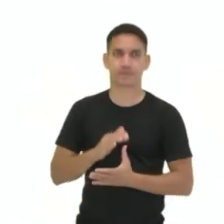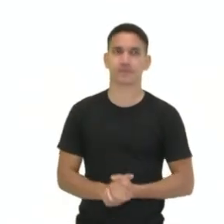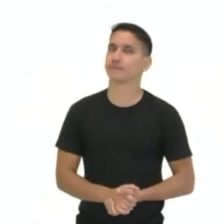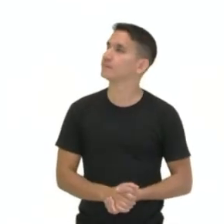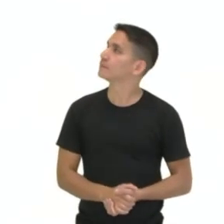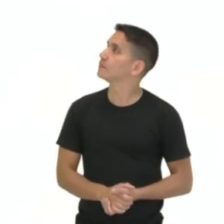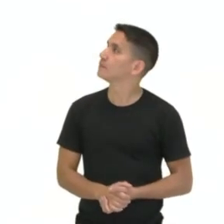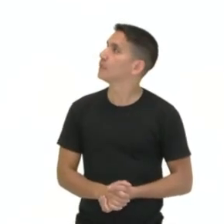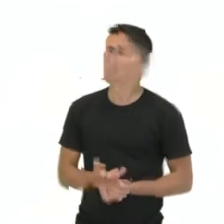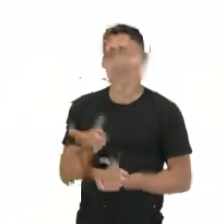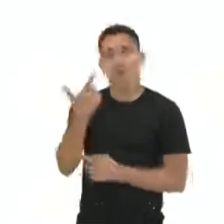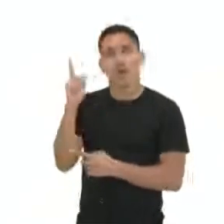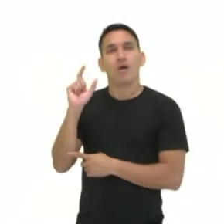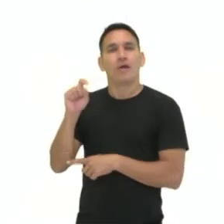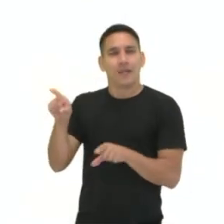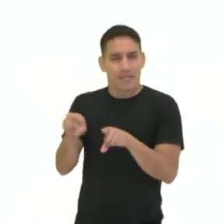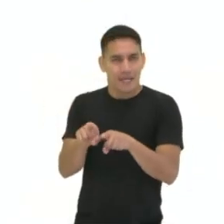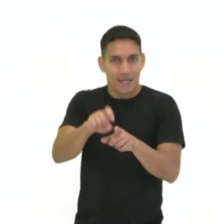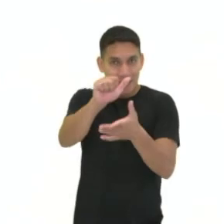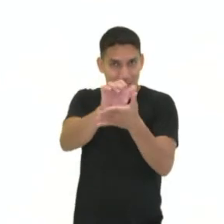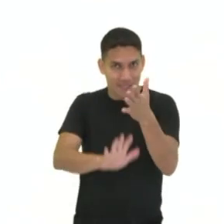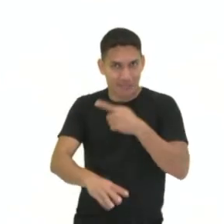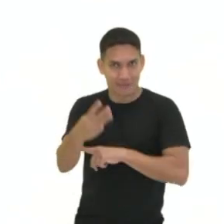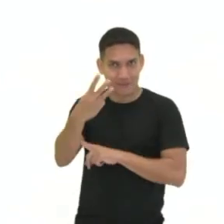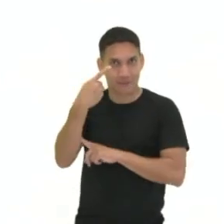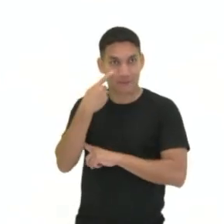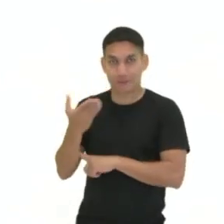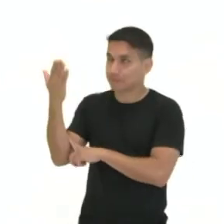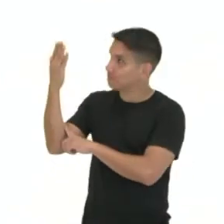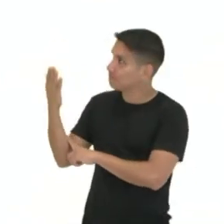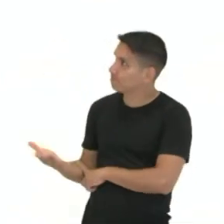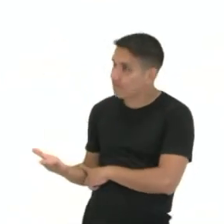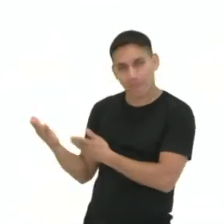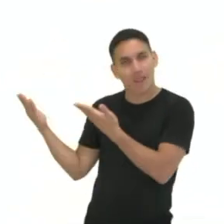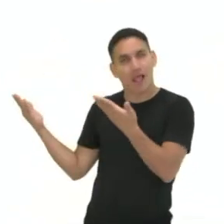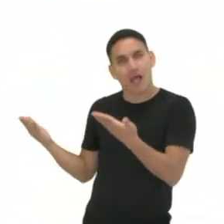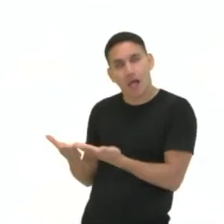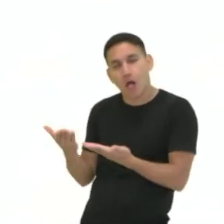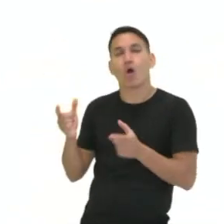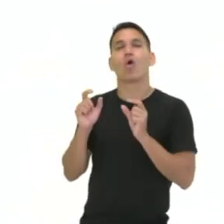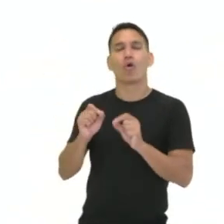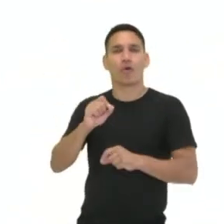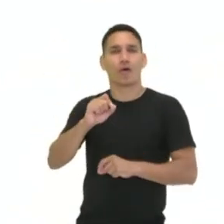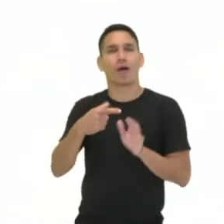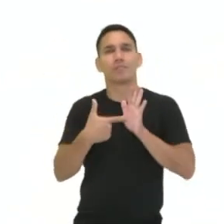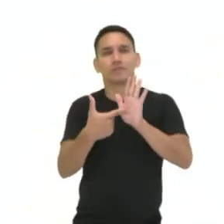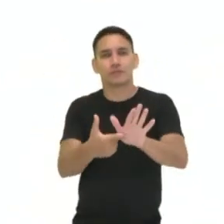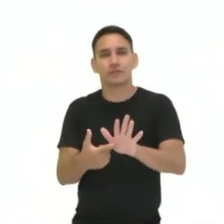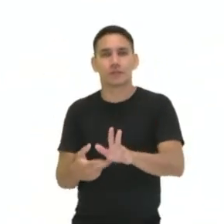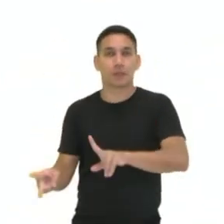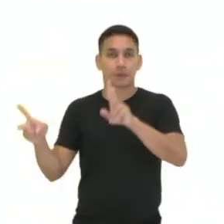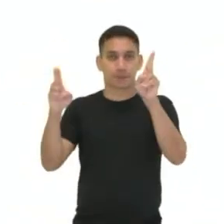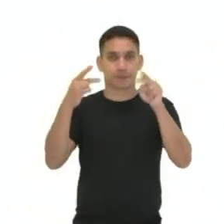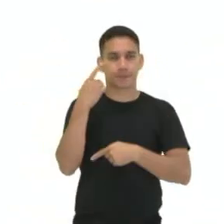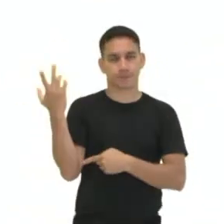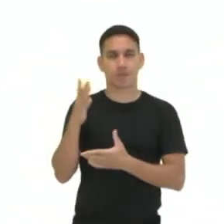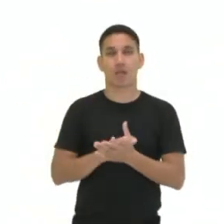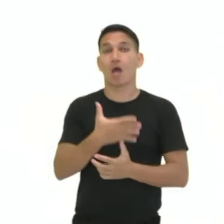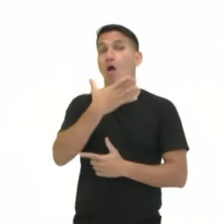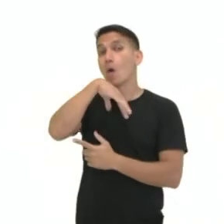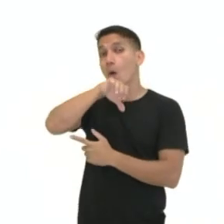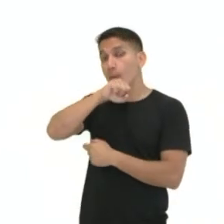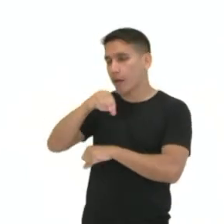E vamos agora, então, para a nossa terceira atividade, tá? Então, na terceira atividade, nós temos aqui o enunciado. O pai da Magali